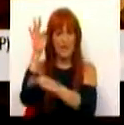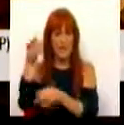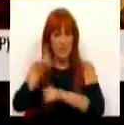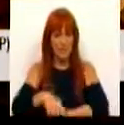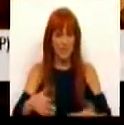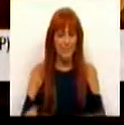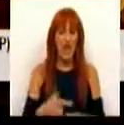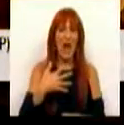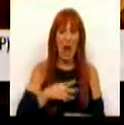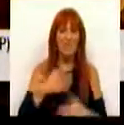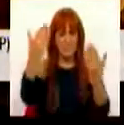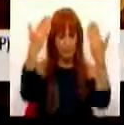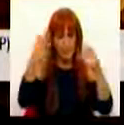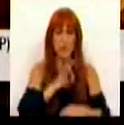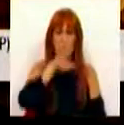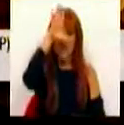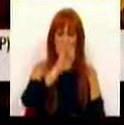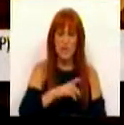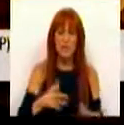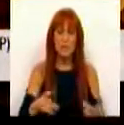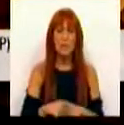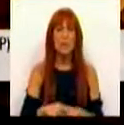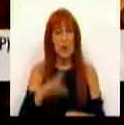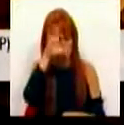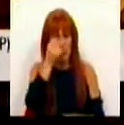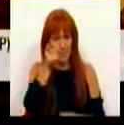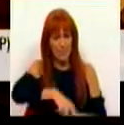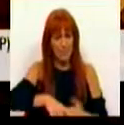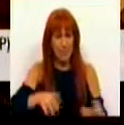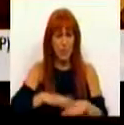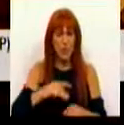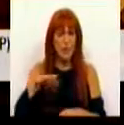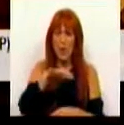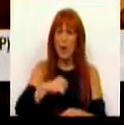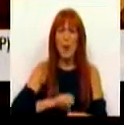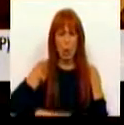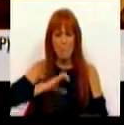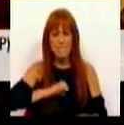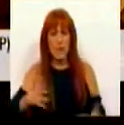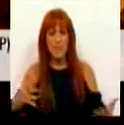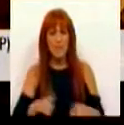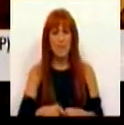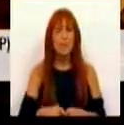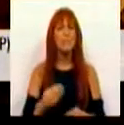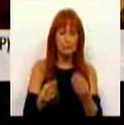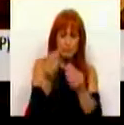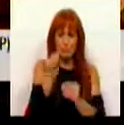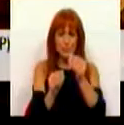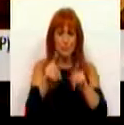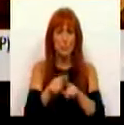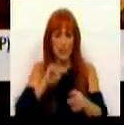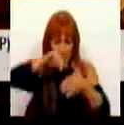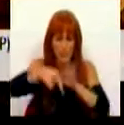freguesias. Quero felicitá-lo, Sr. Ministro, e ao Governo pelo clima de confiança que foi construído